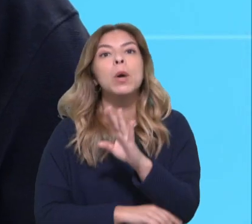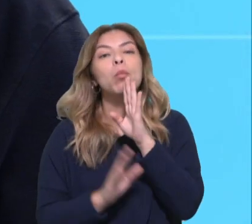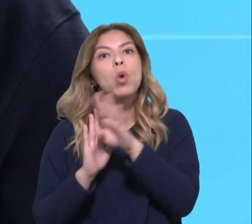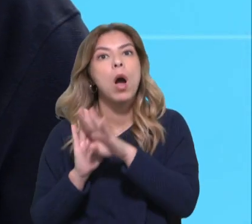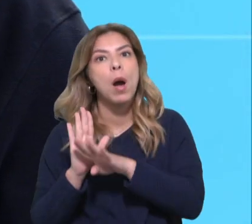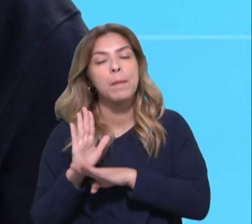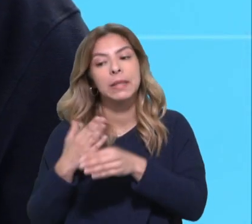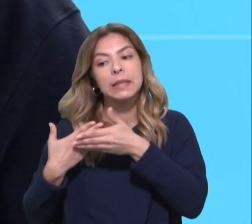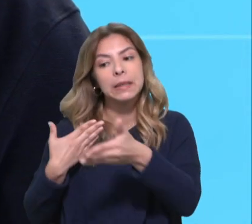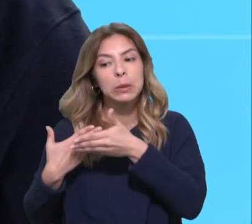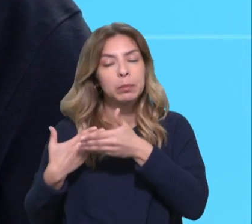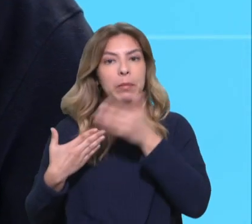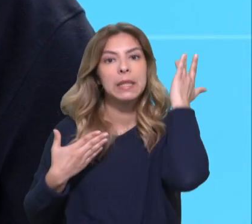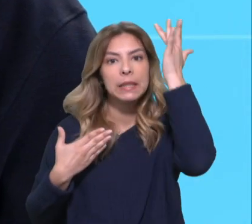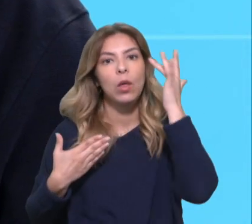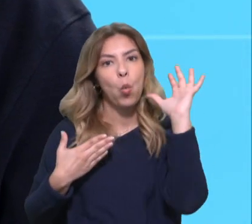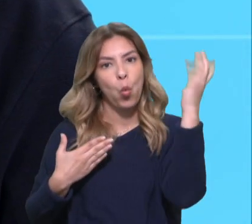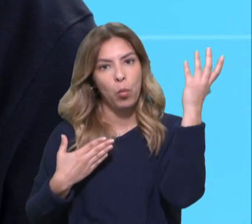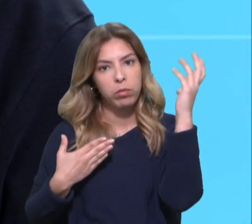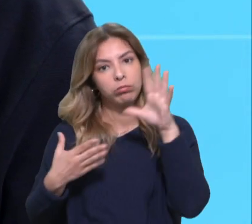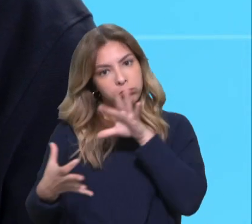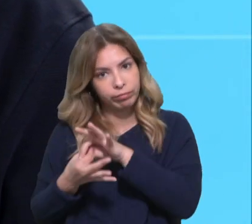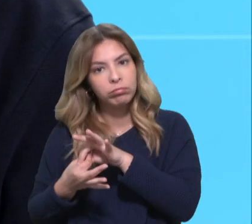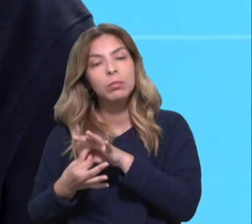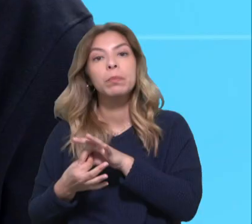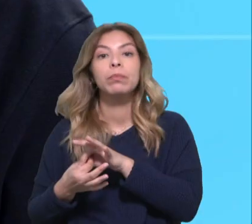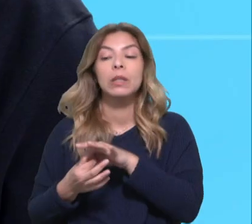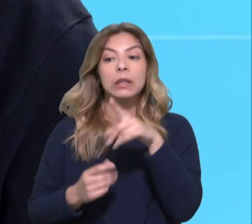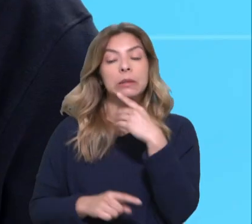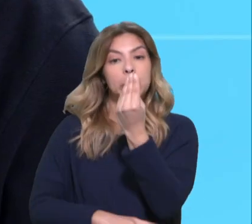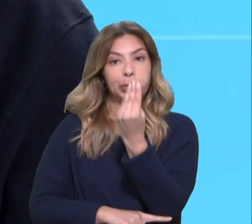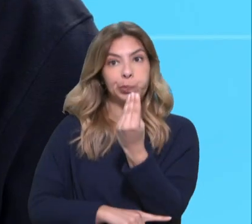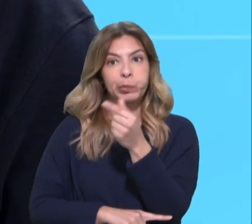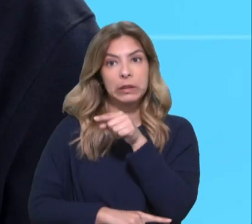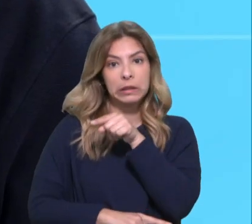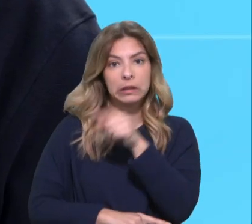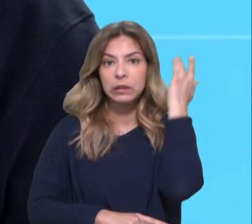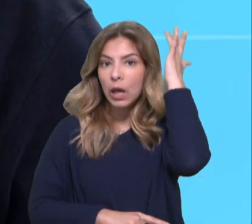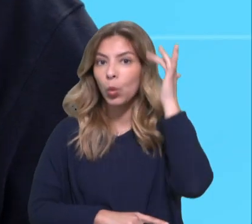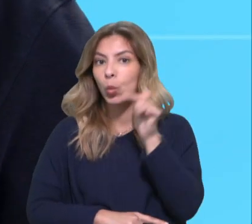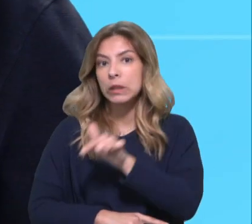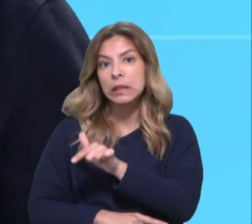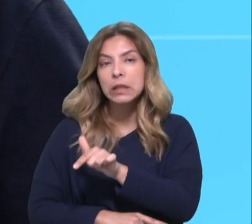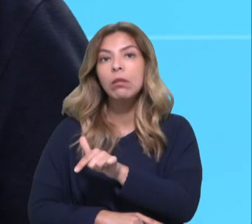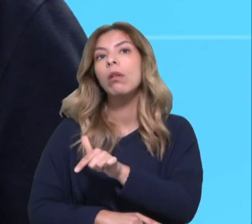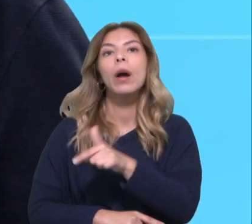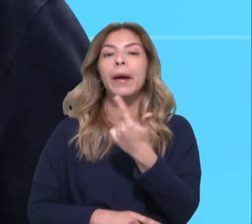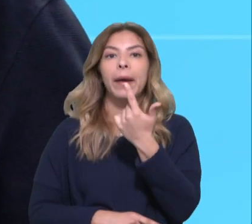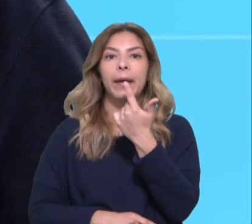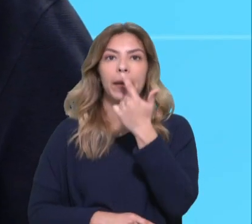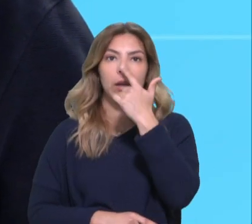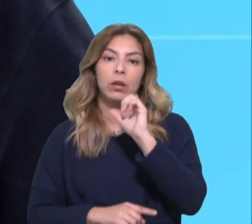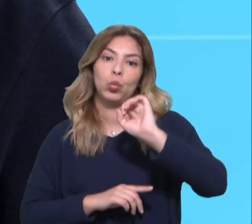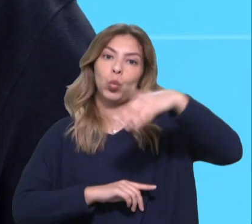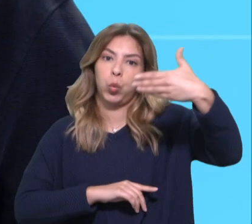da Semana Santa de Óbidos. Esta figura, portanto, é uma figura que está à frente da procissão do Senhor dos